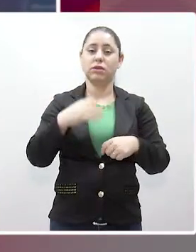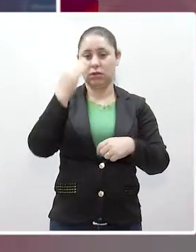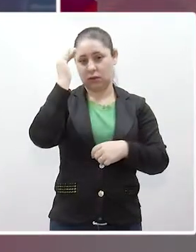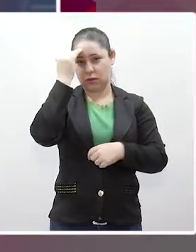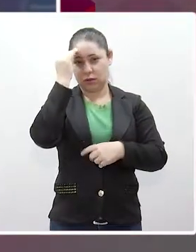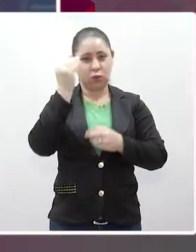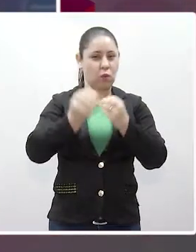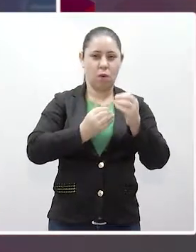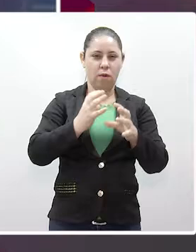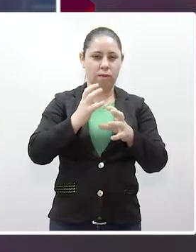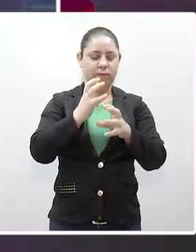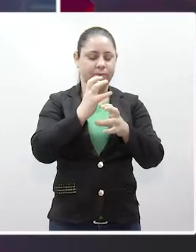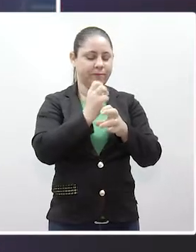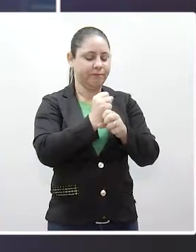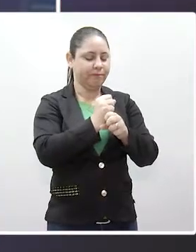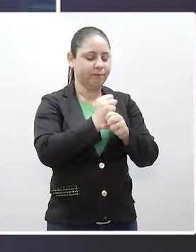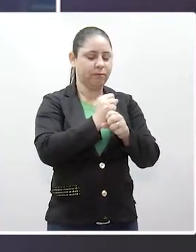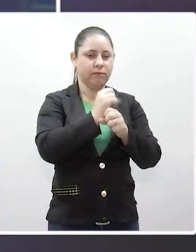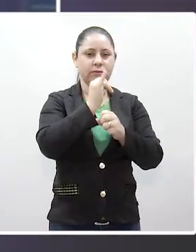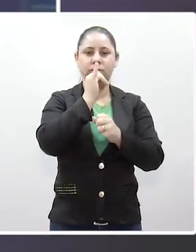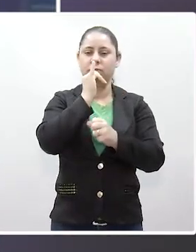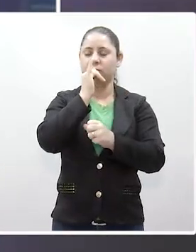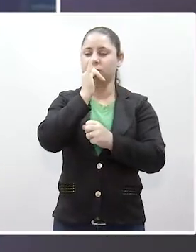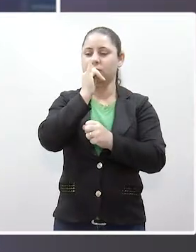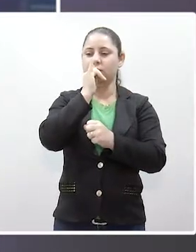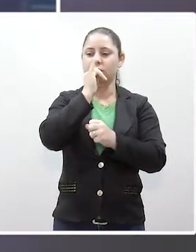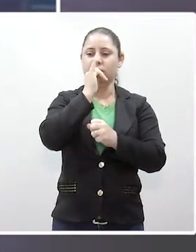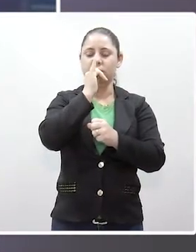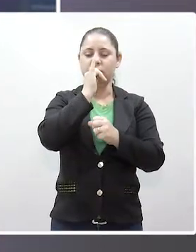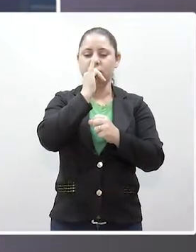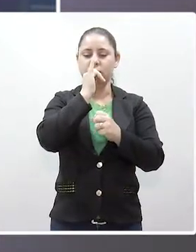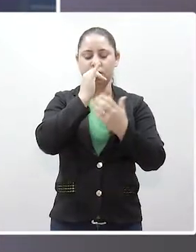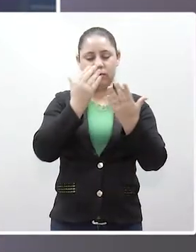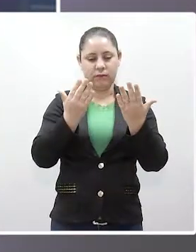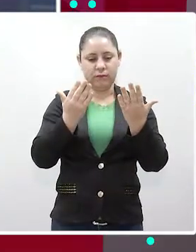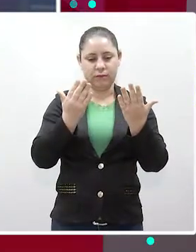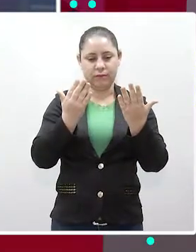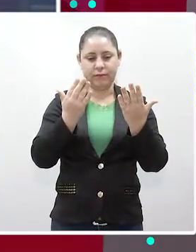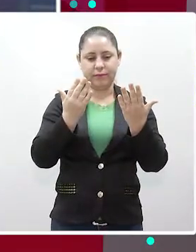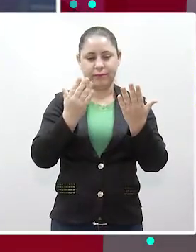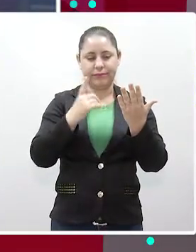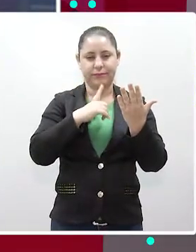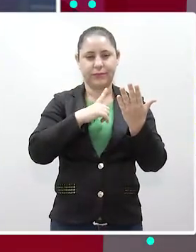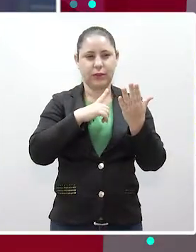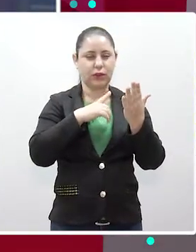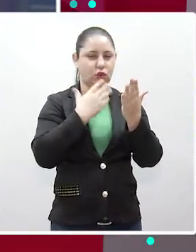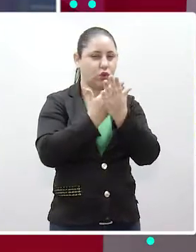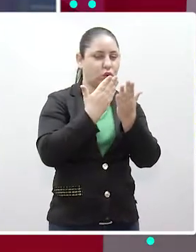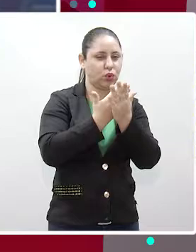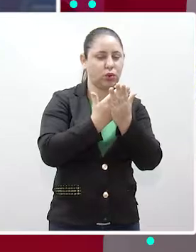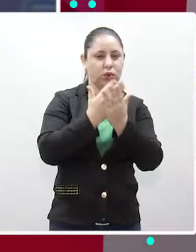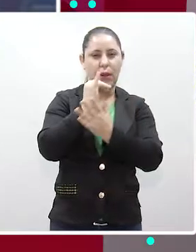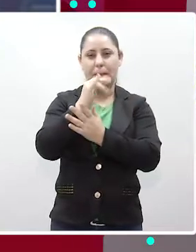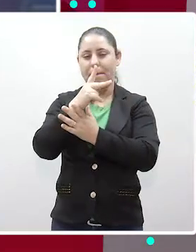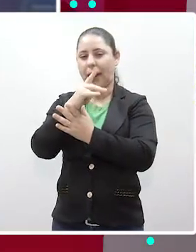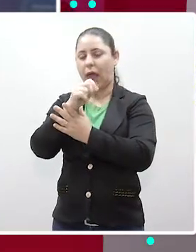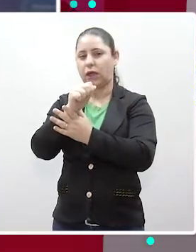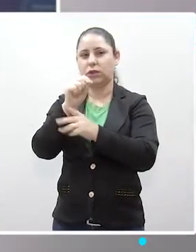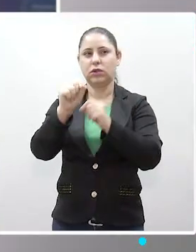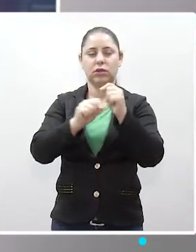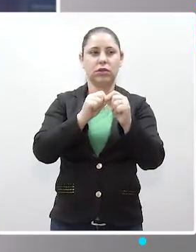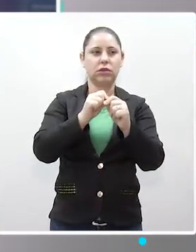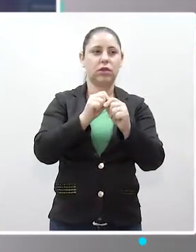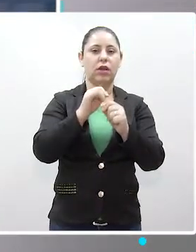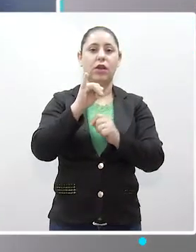entender como ele é feito. Então, como ele é calculado. Tem um estudo do IPEA que mostra que a inflação para os